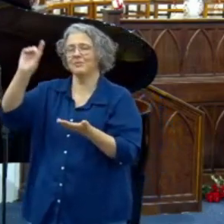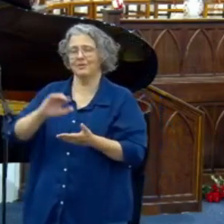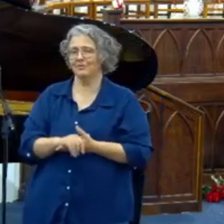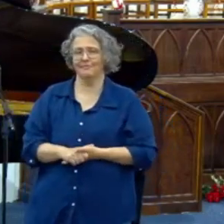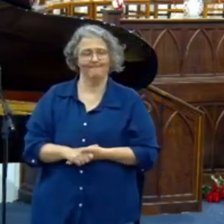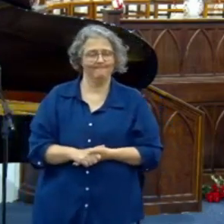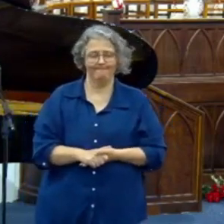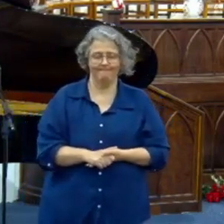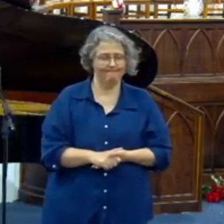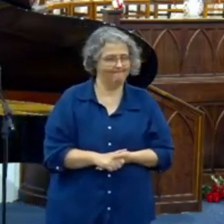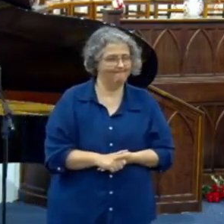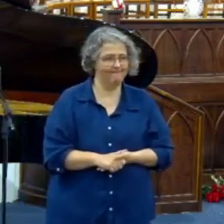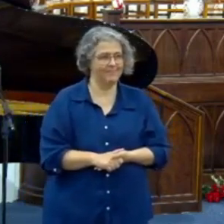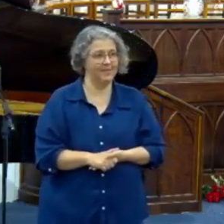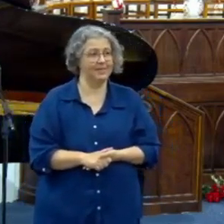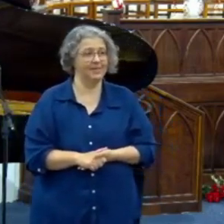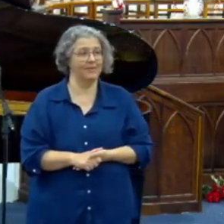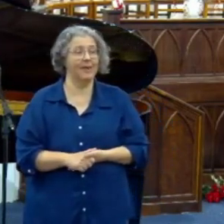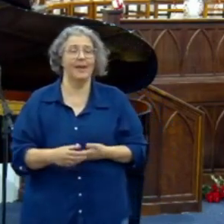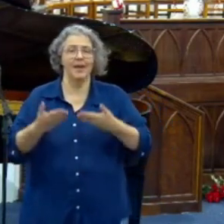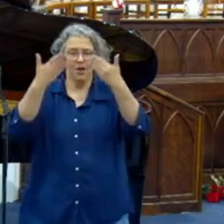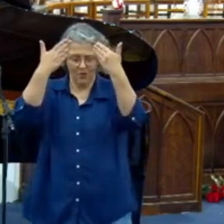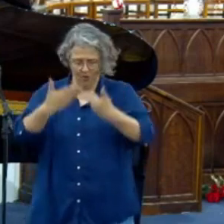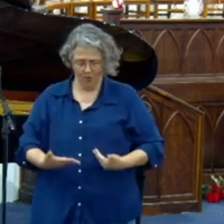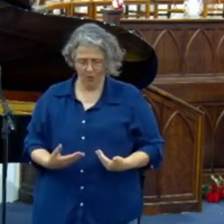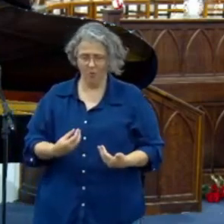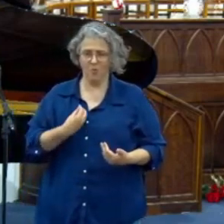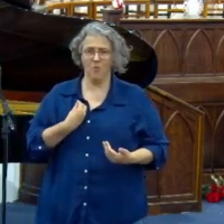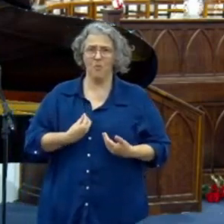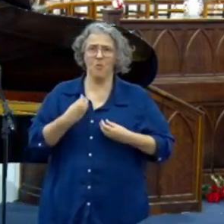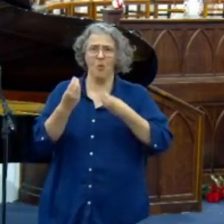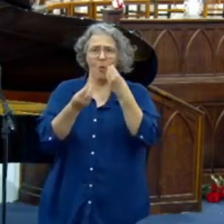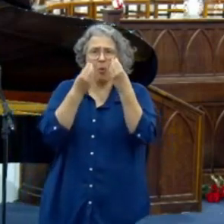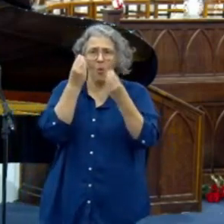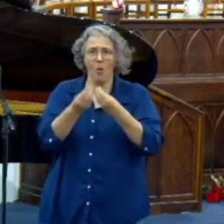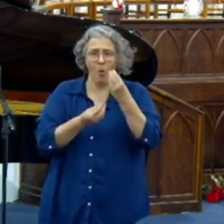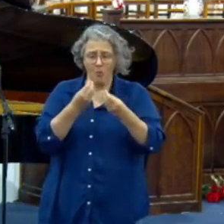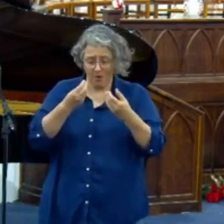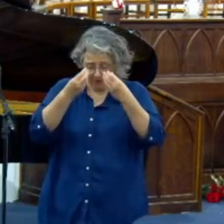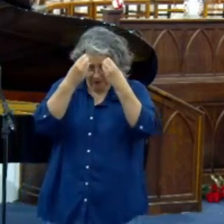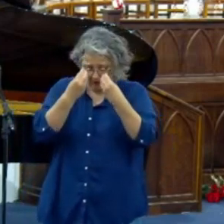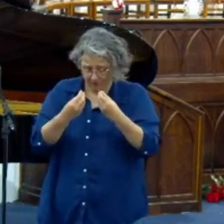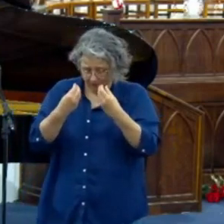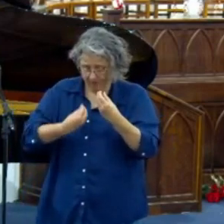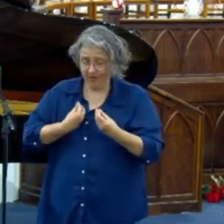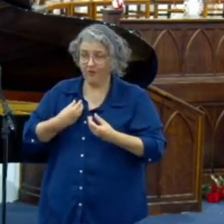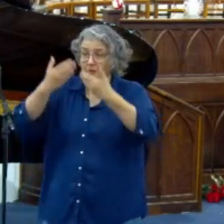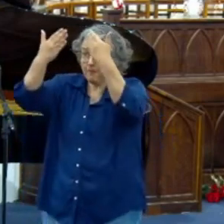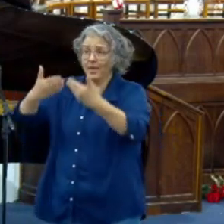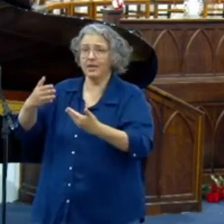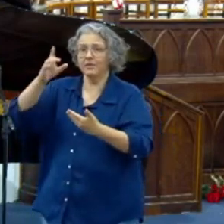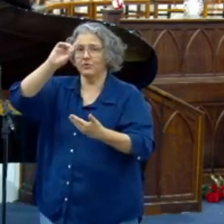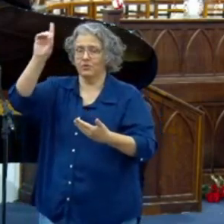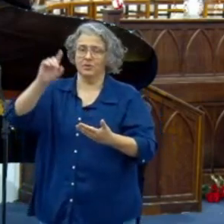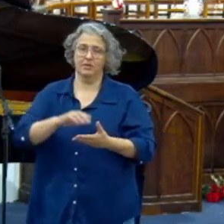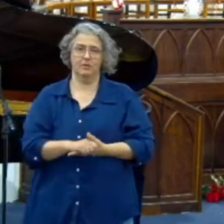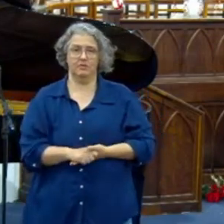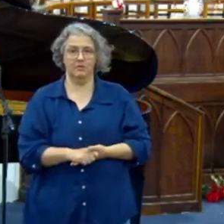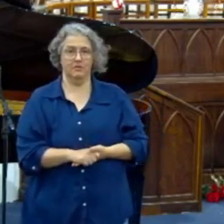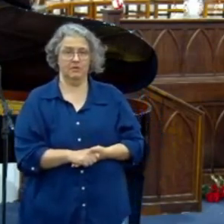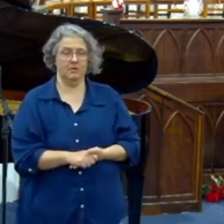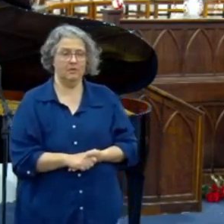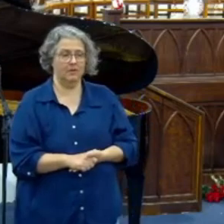Por isso o autoexame, como eu vivo diante de Deus? Como eu tenho me relacionado com Deus? Novamente, fazendo uso de